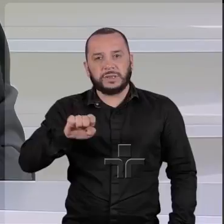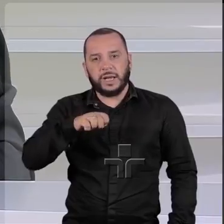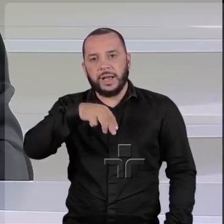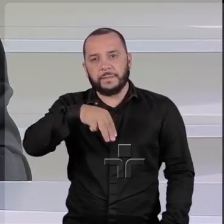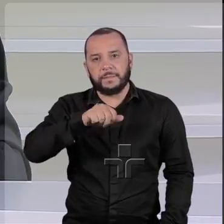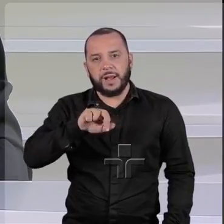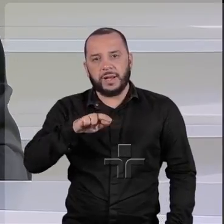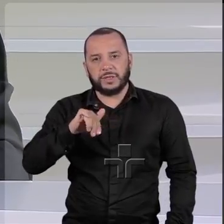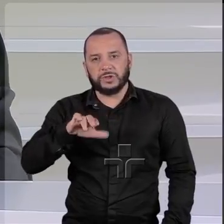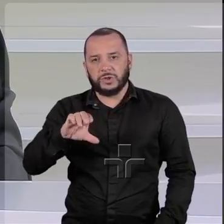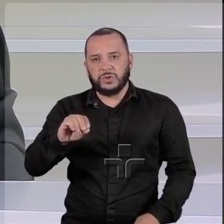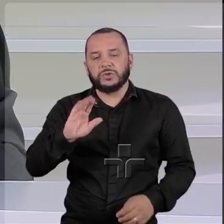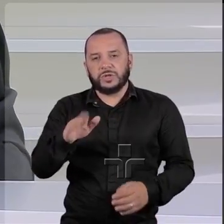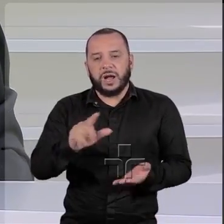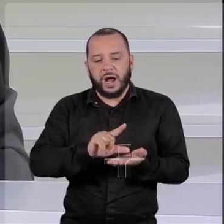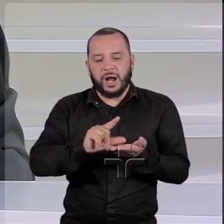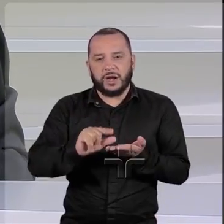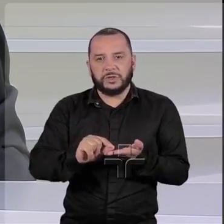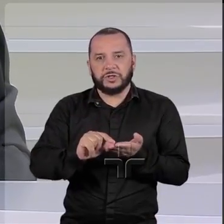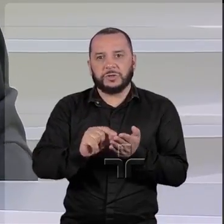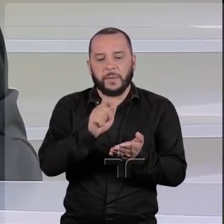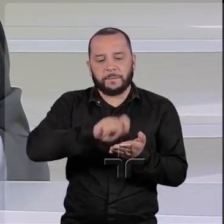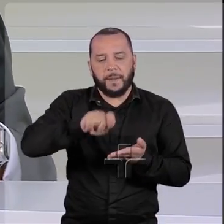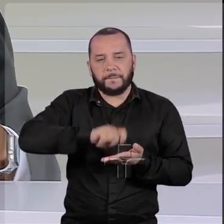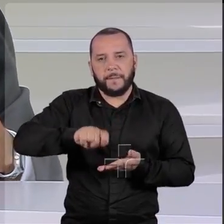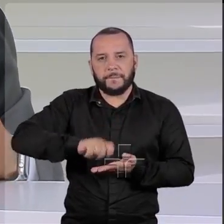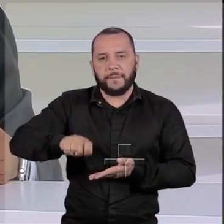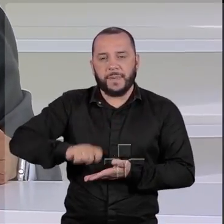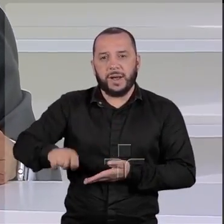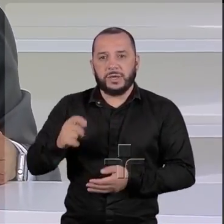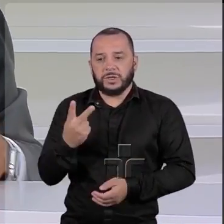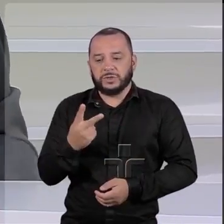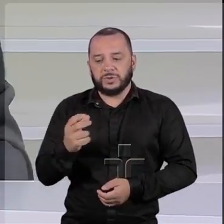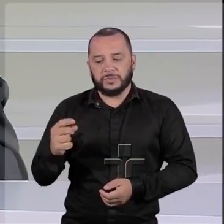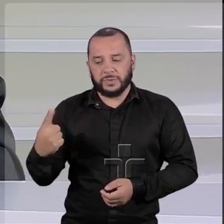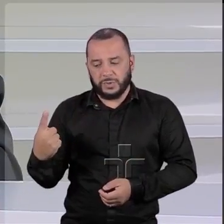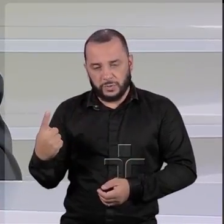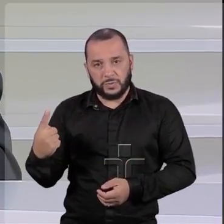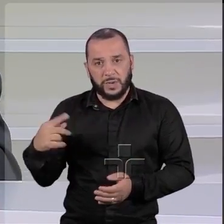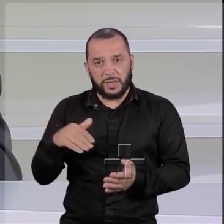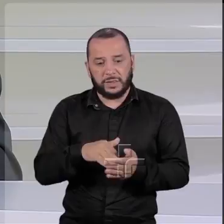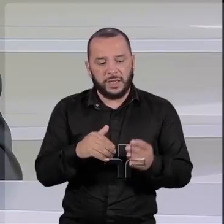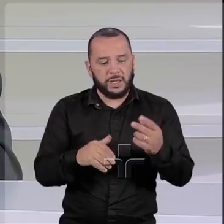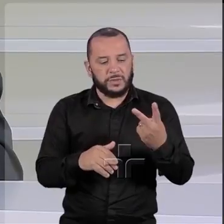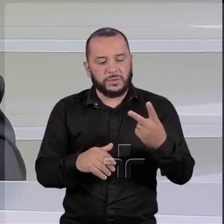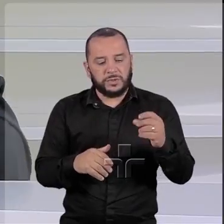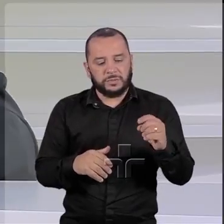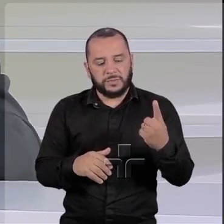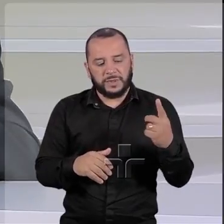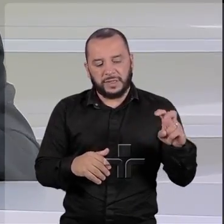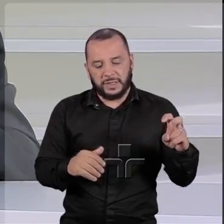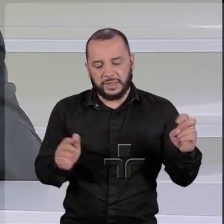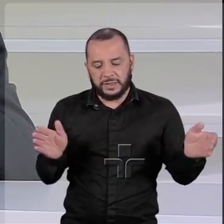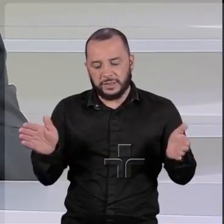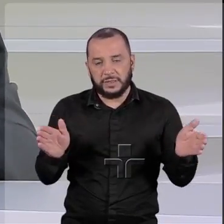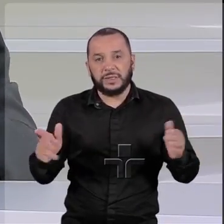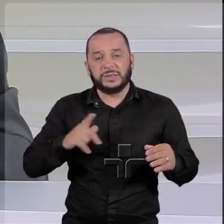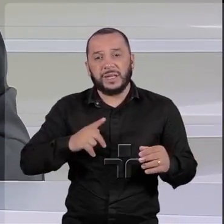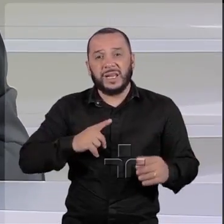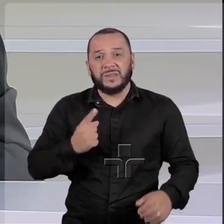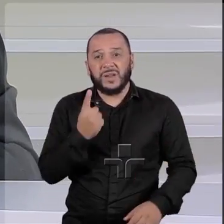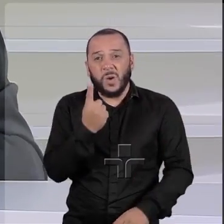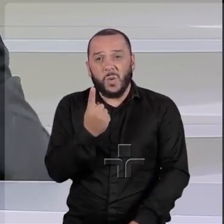dia, impressionante o nome que ele coletou. De 2001 a 2015, 1 milhão de